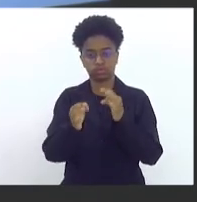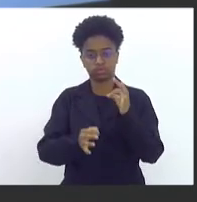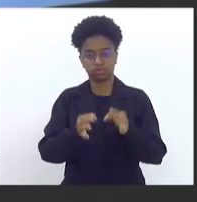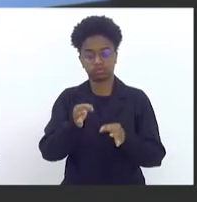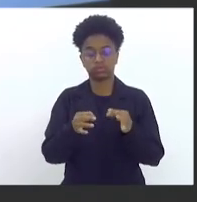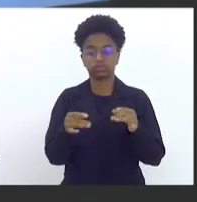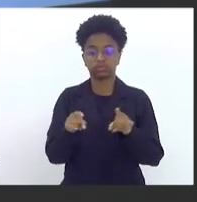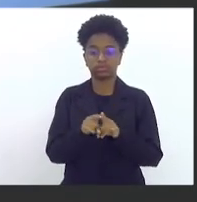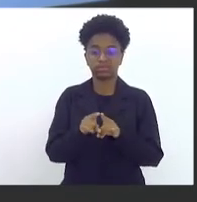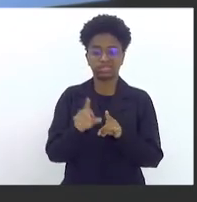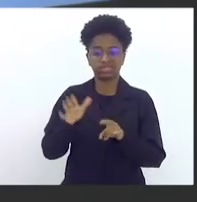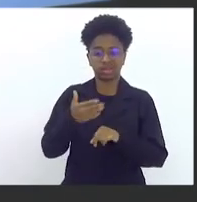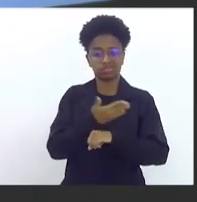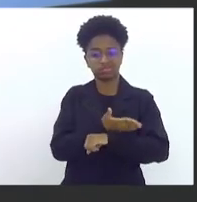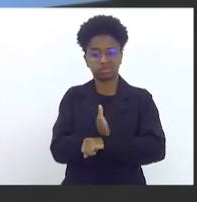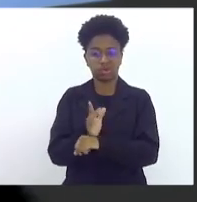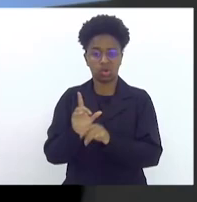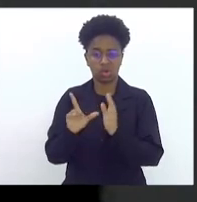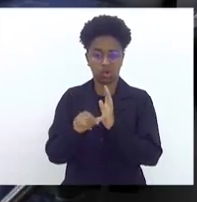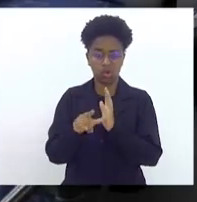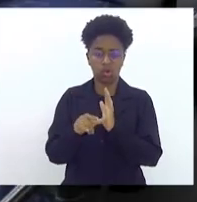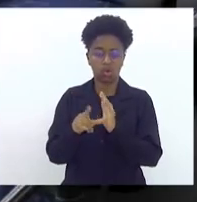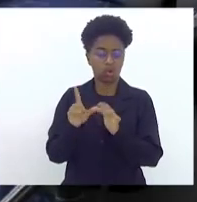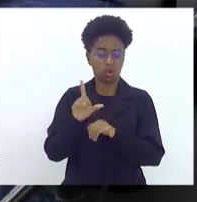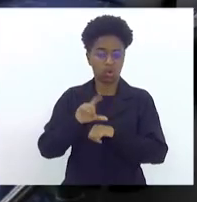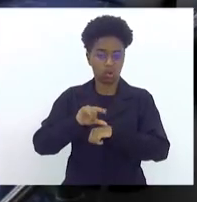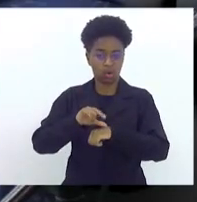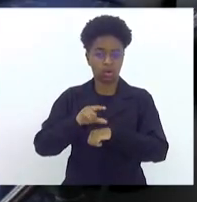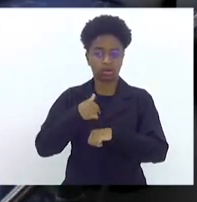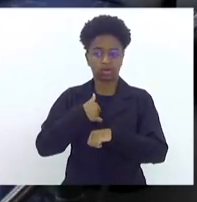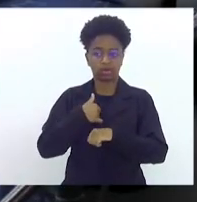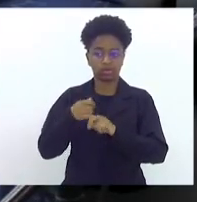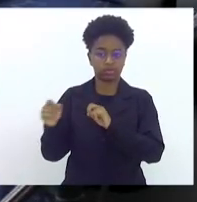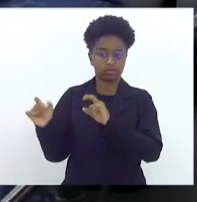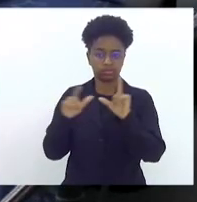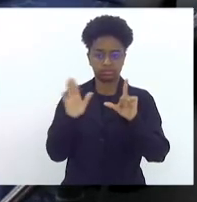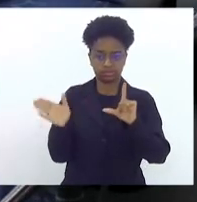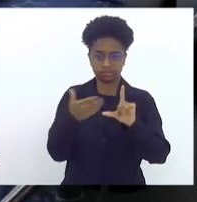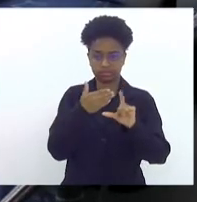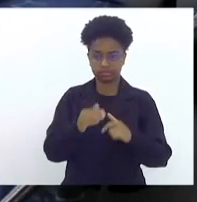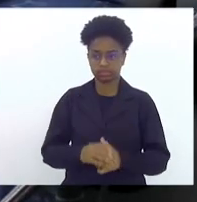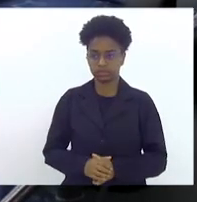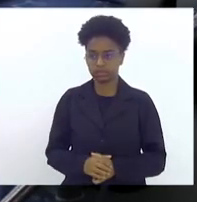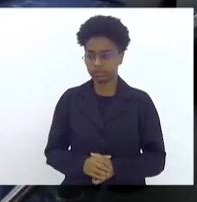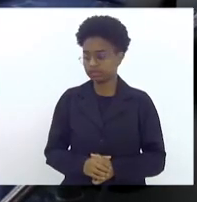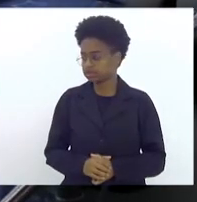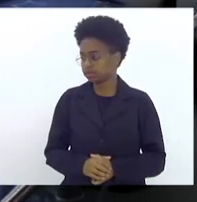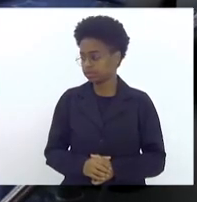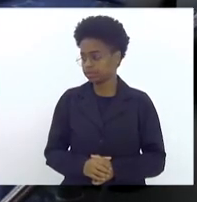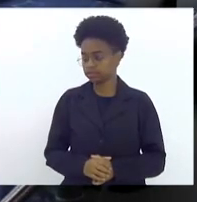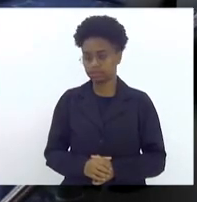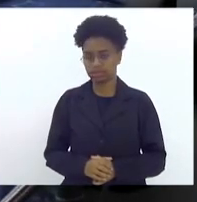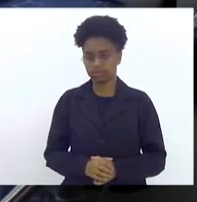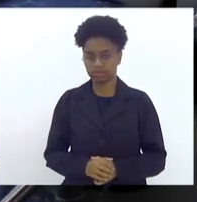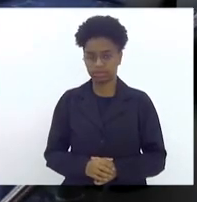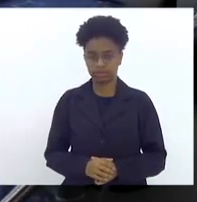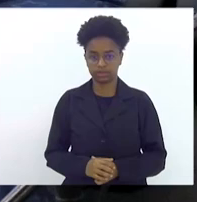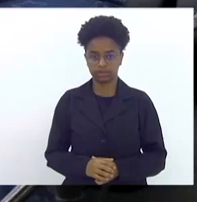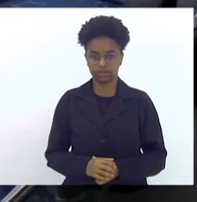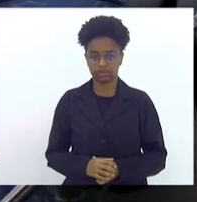é até pela adiantar da hora eu vou até passar pode passar por favor para o slide é um próximo por favor próximo